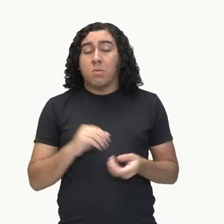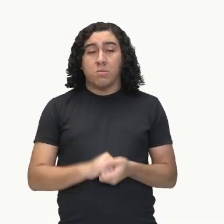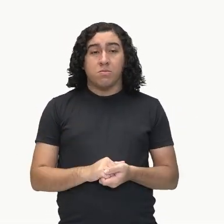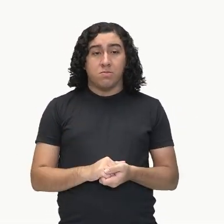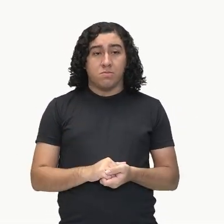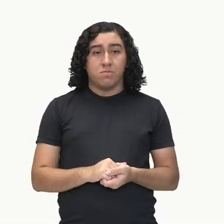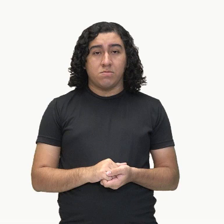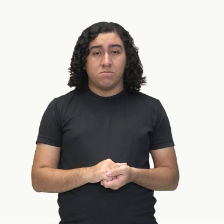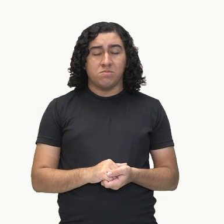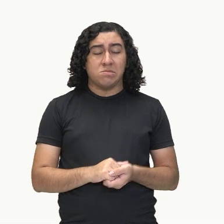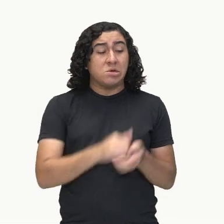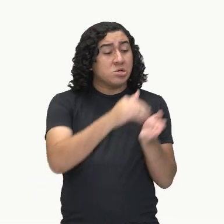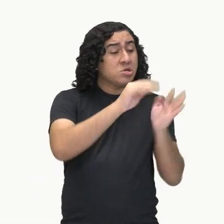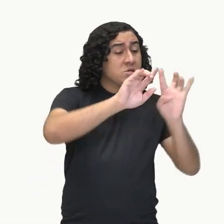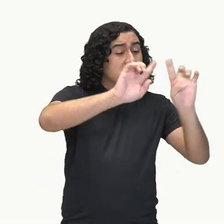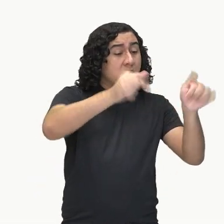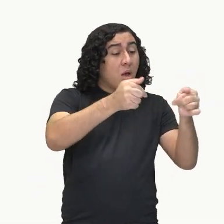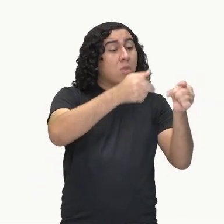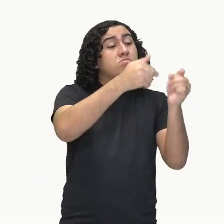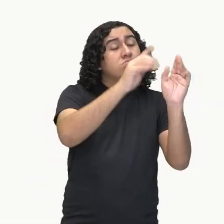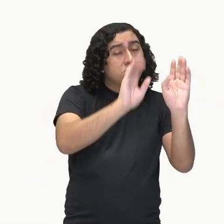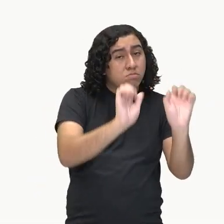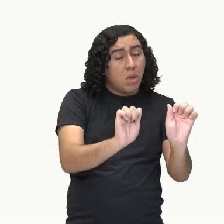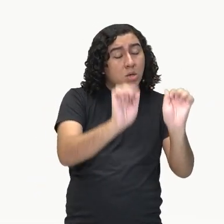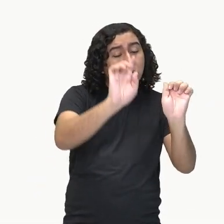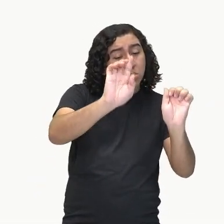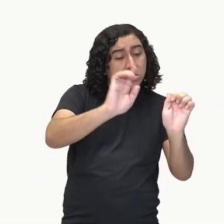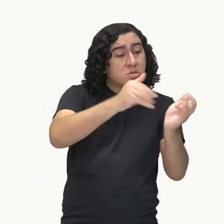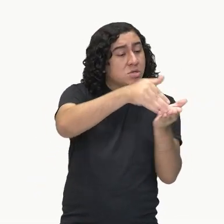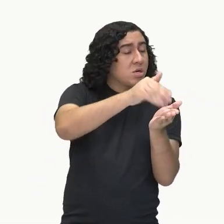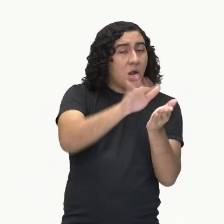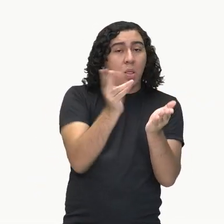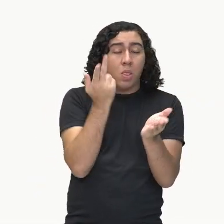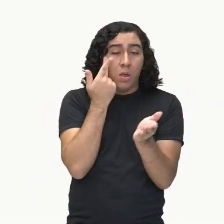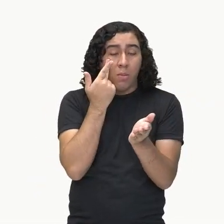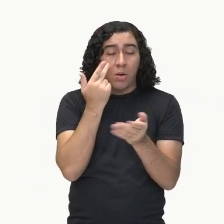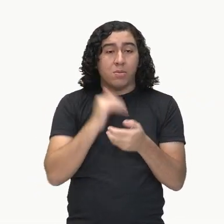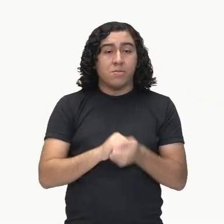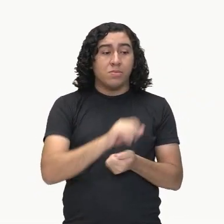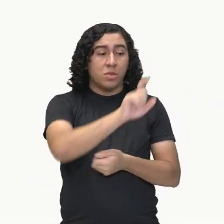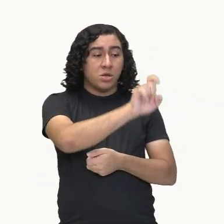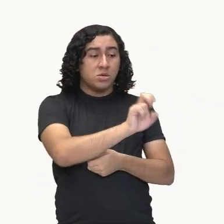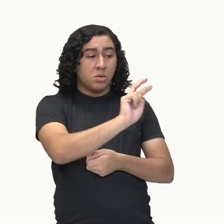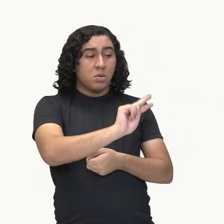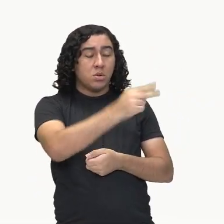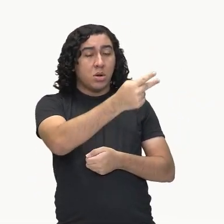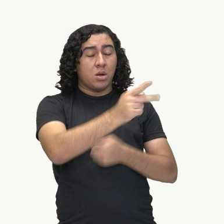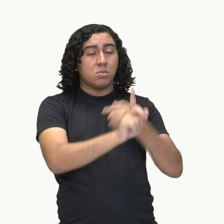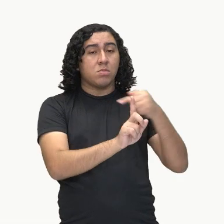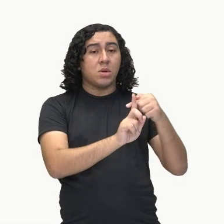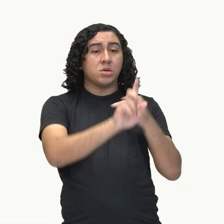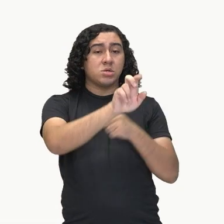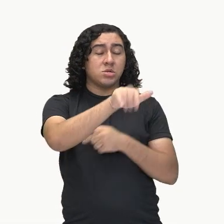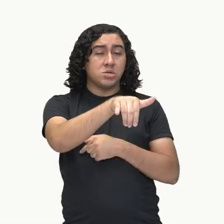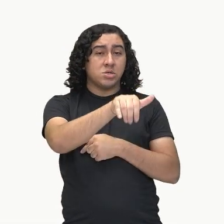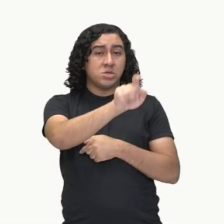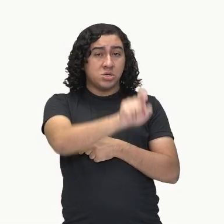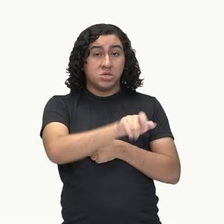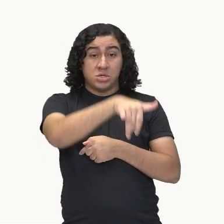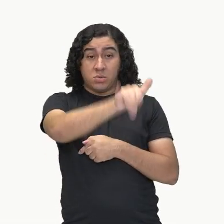sem alteração de sinal. Então, eu vou ficar com x ao quadrado mais xy menos